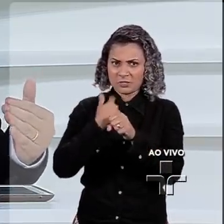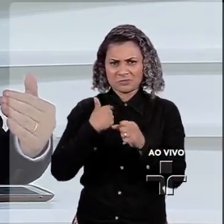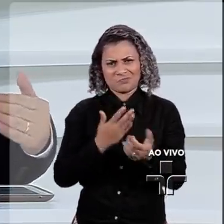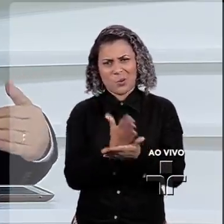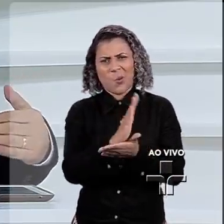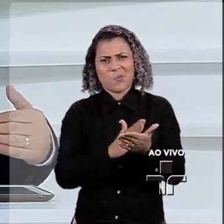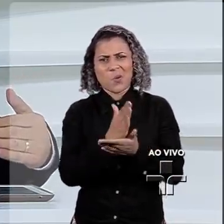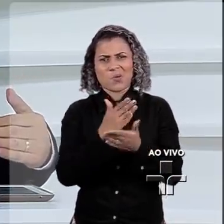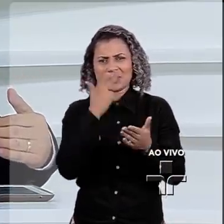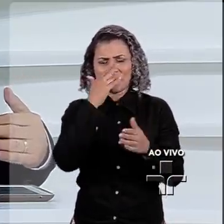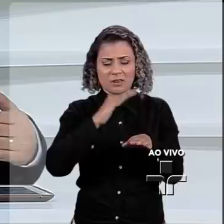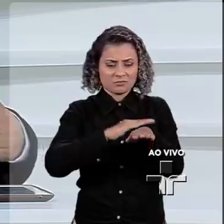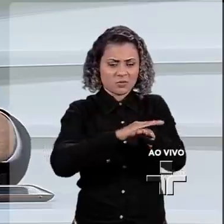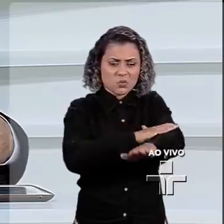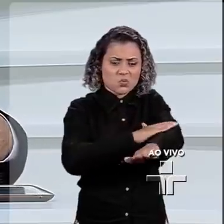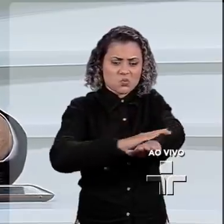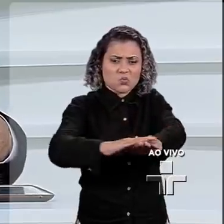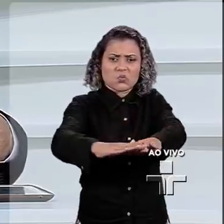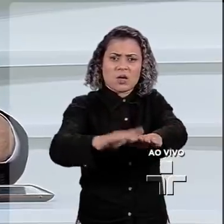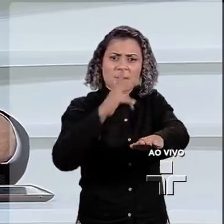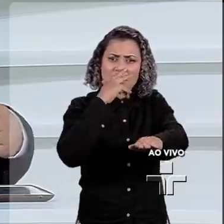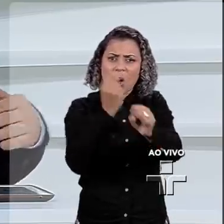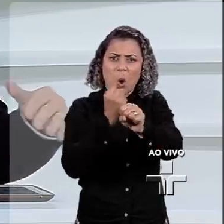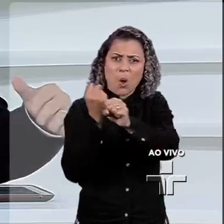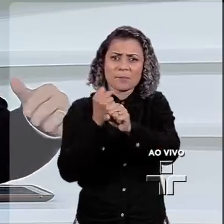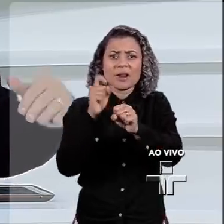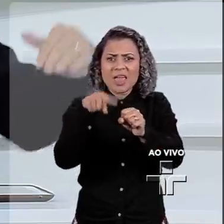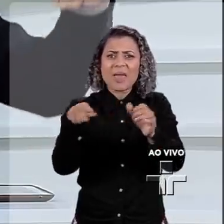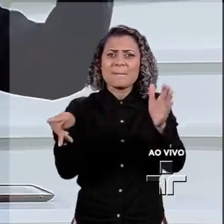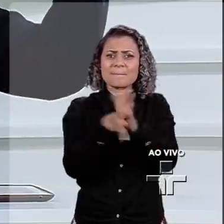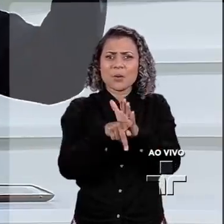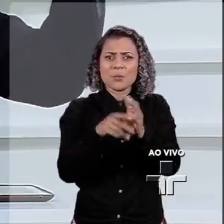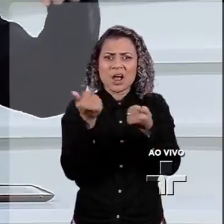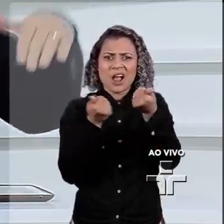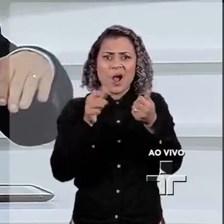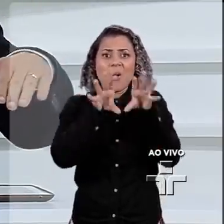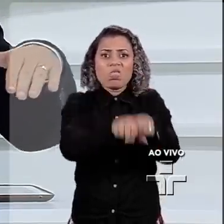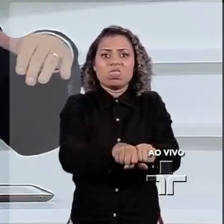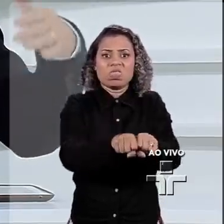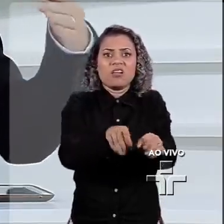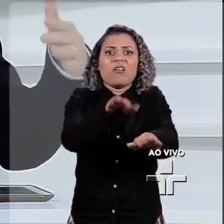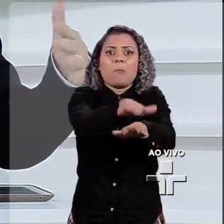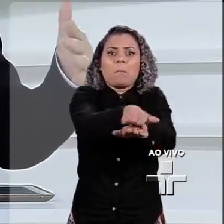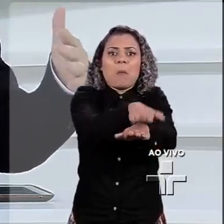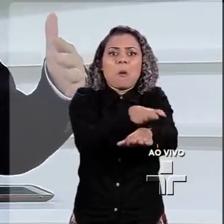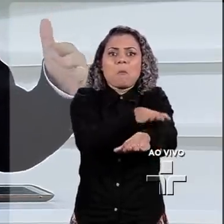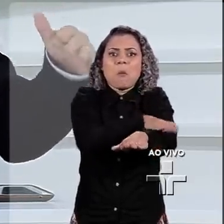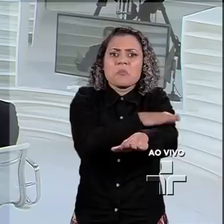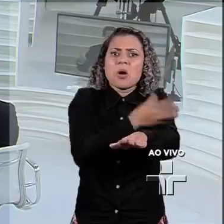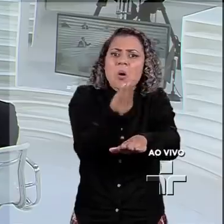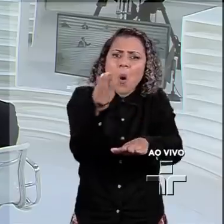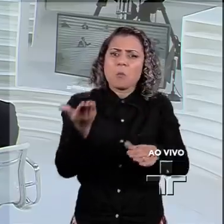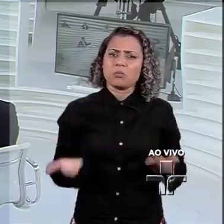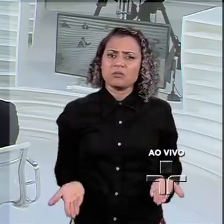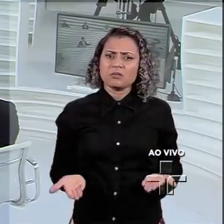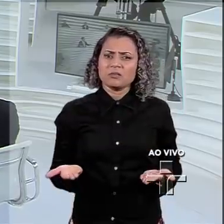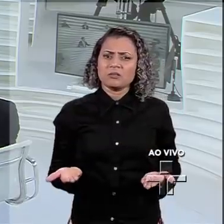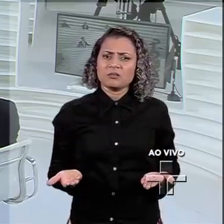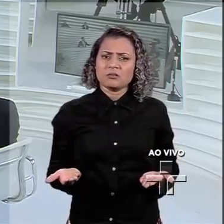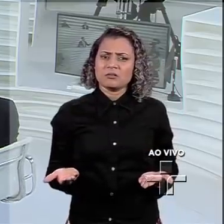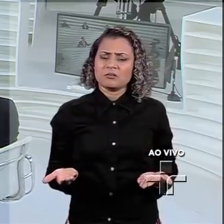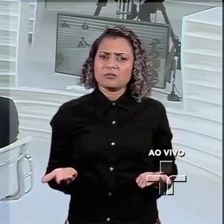são feitas mais para os carros do que para as pessoas. A cidade toda elas todas, a cidade inteira. Pedestre então você